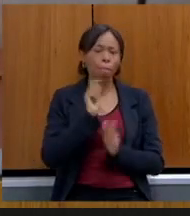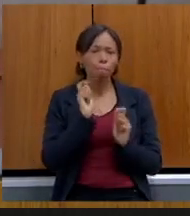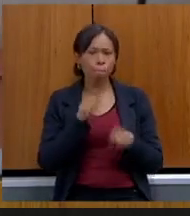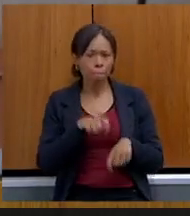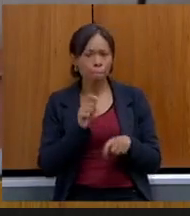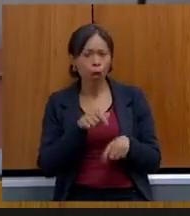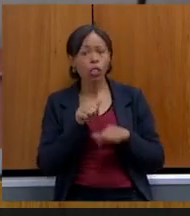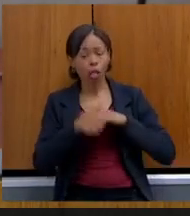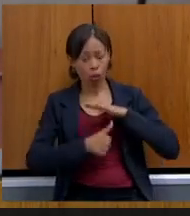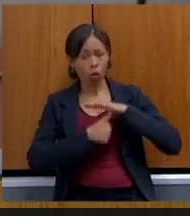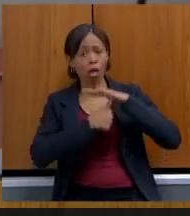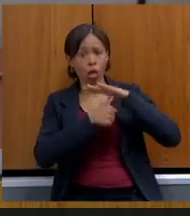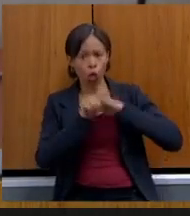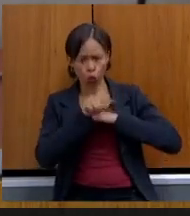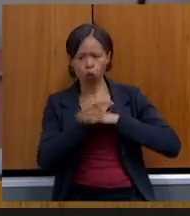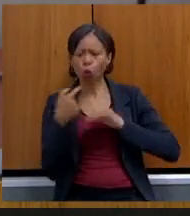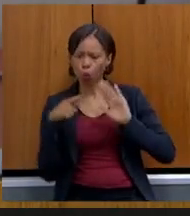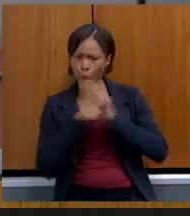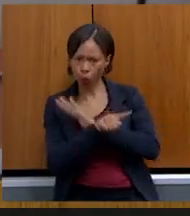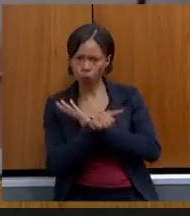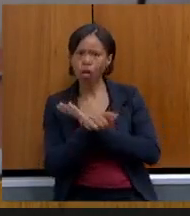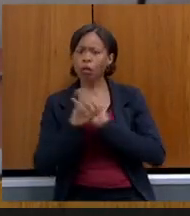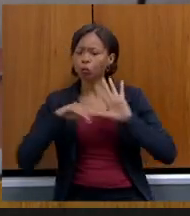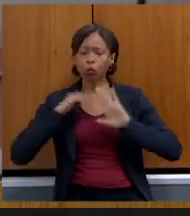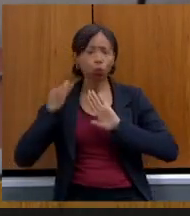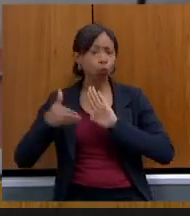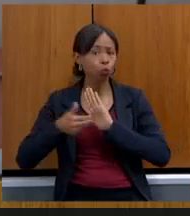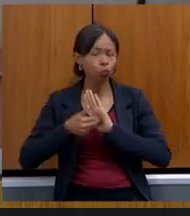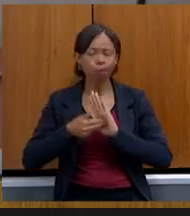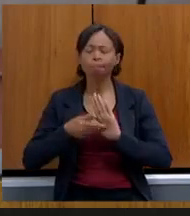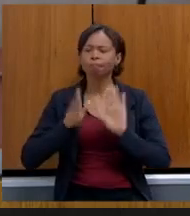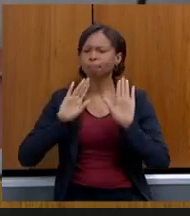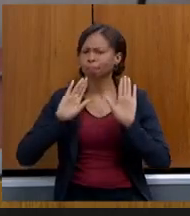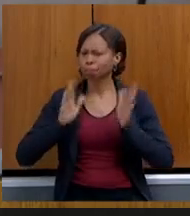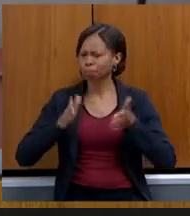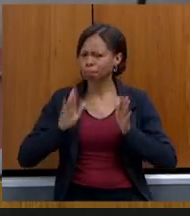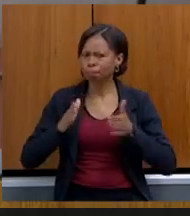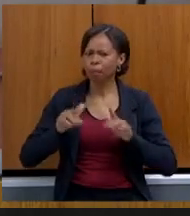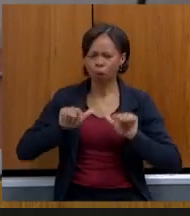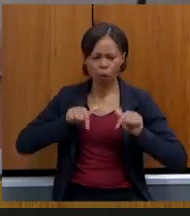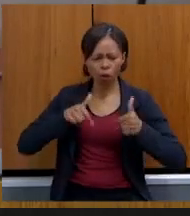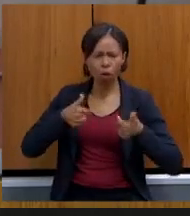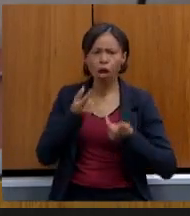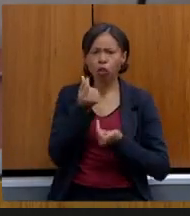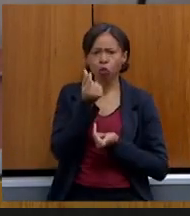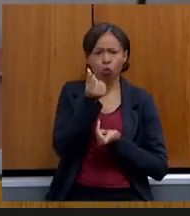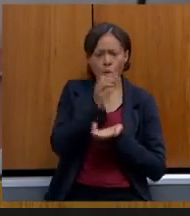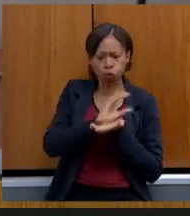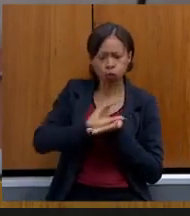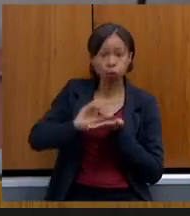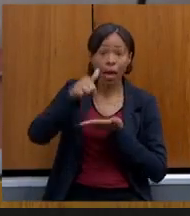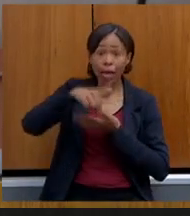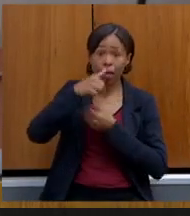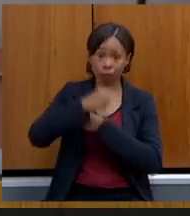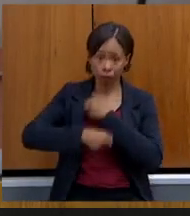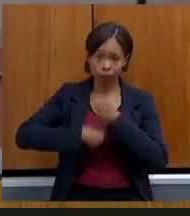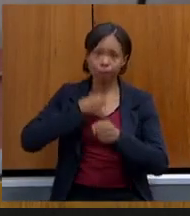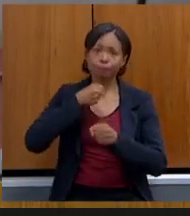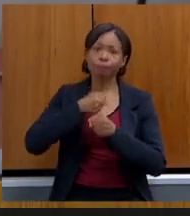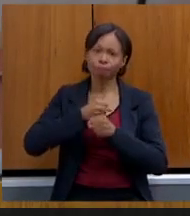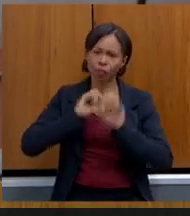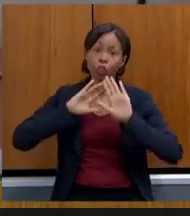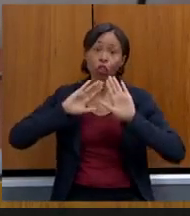confirmar corretor Alvimar que tudo que foi possível da sua organização em relação à execução de recursos financeiros ao longo deste ano